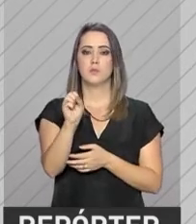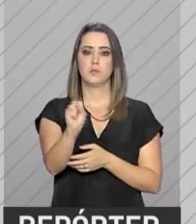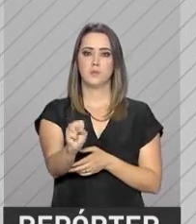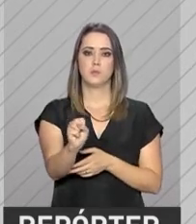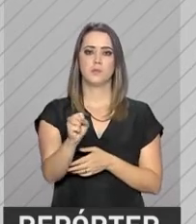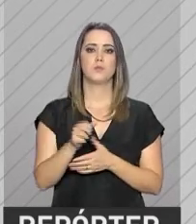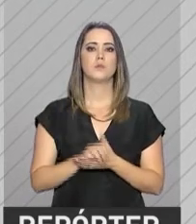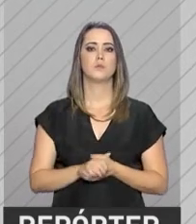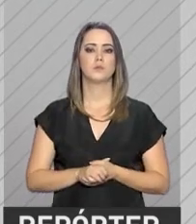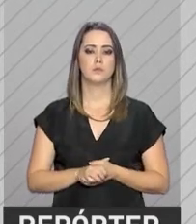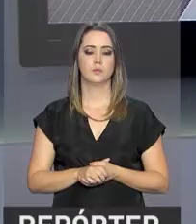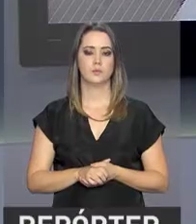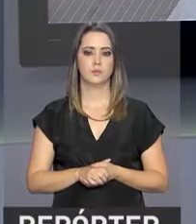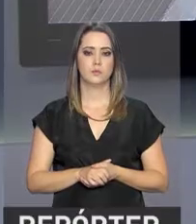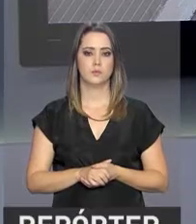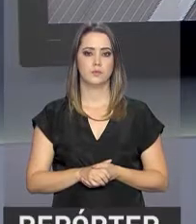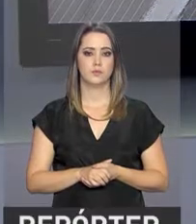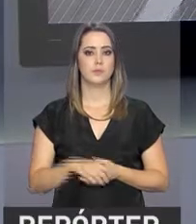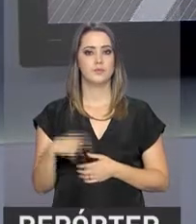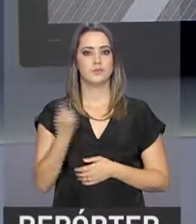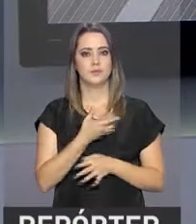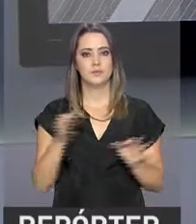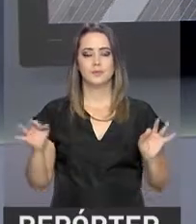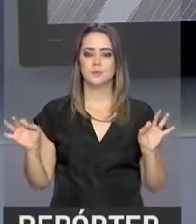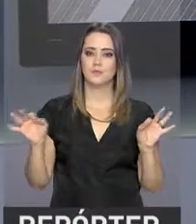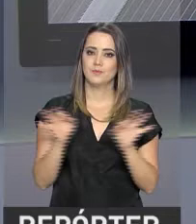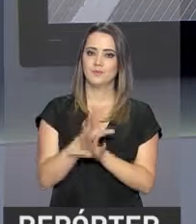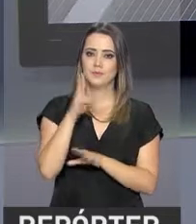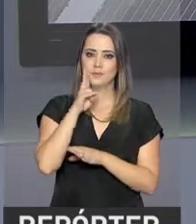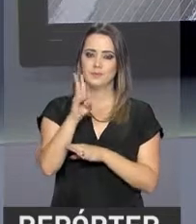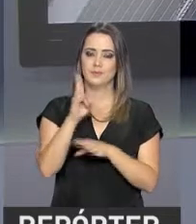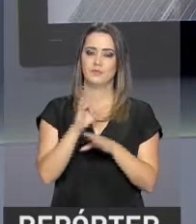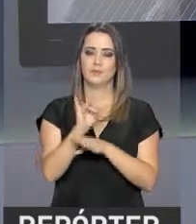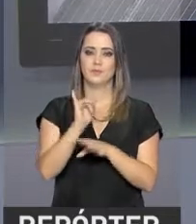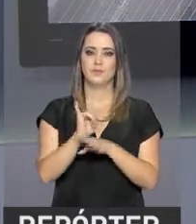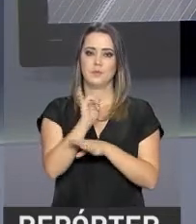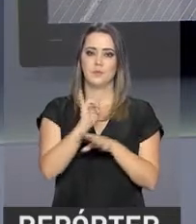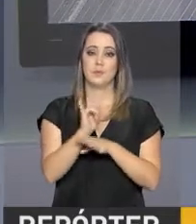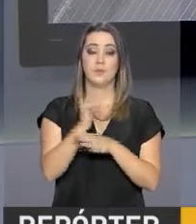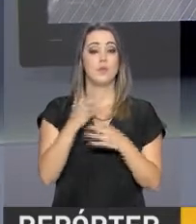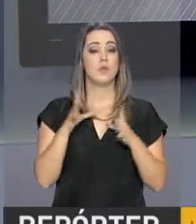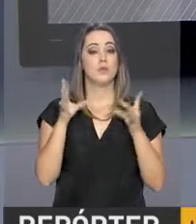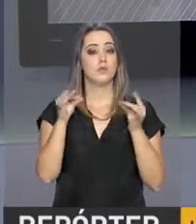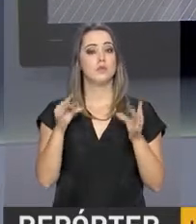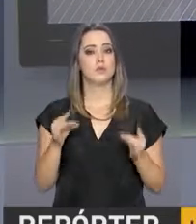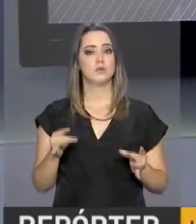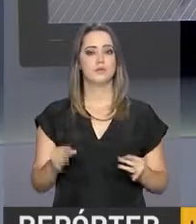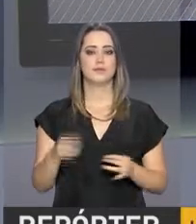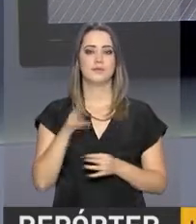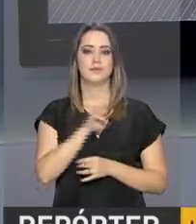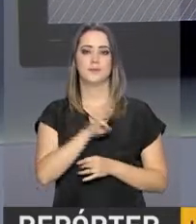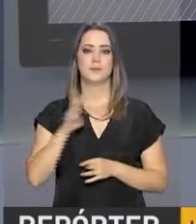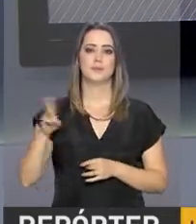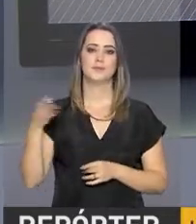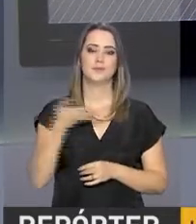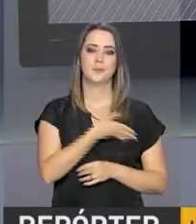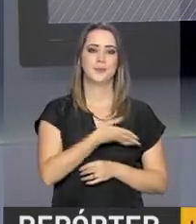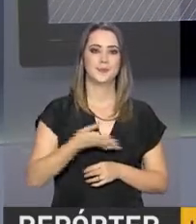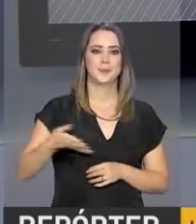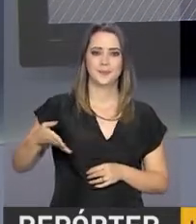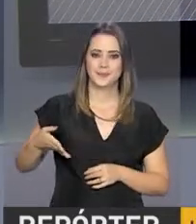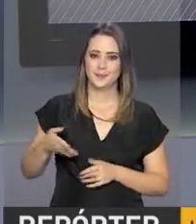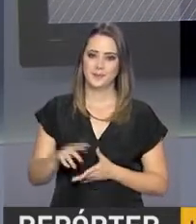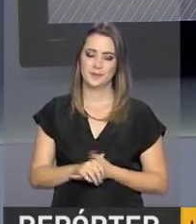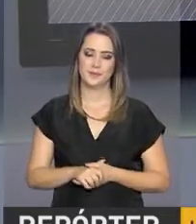único de saúde nós ficamos por aqui você pode rever as reportagens no youtube e toda a nossa programação também